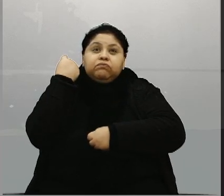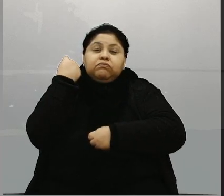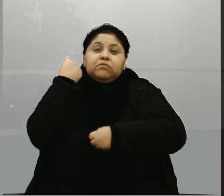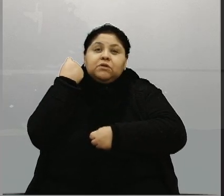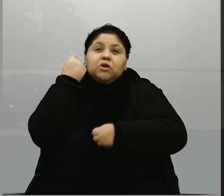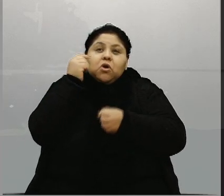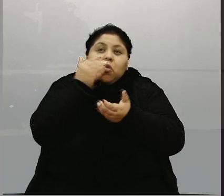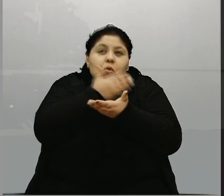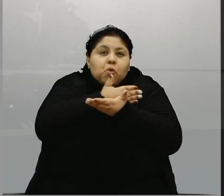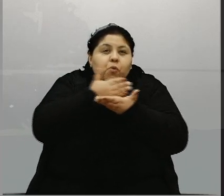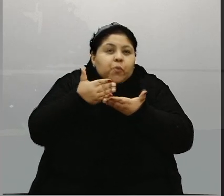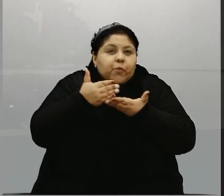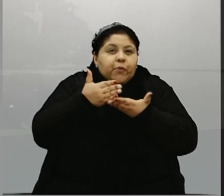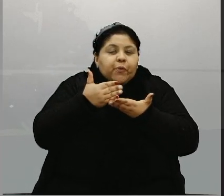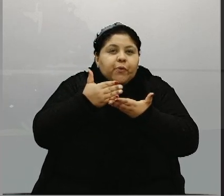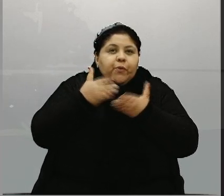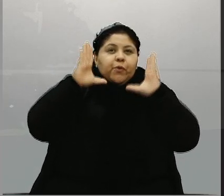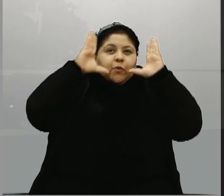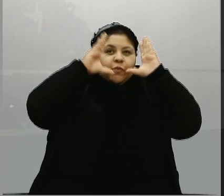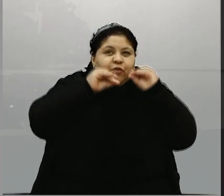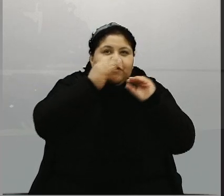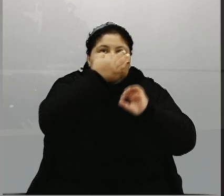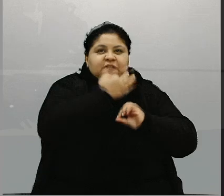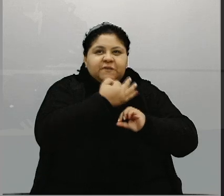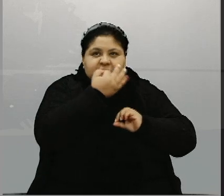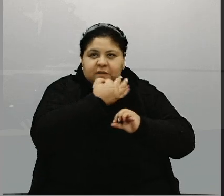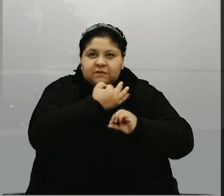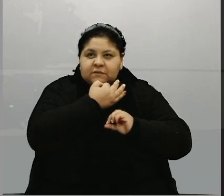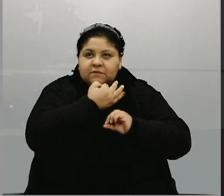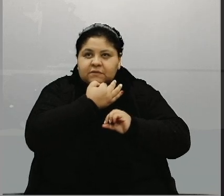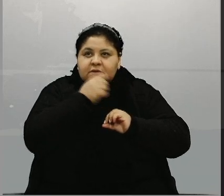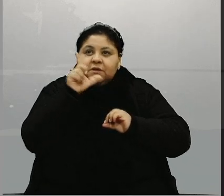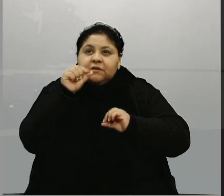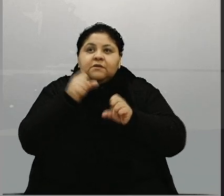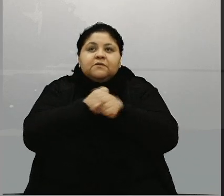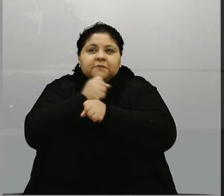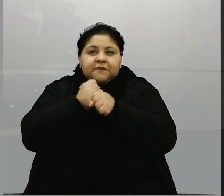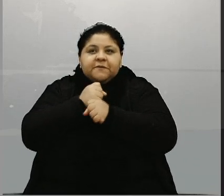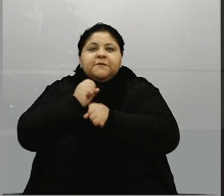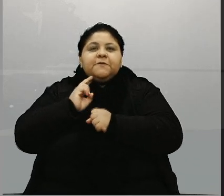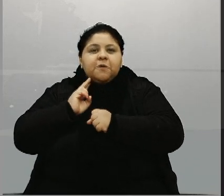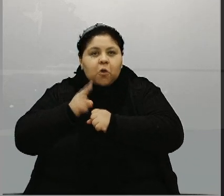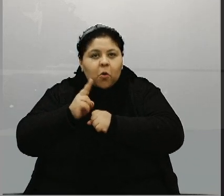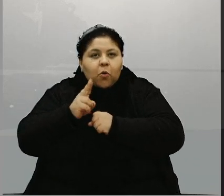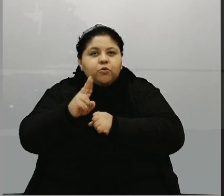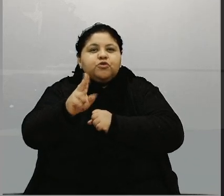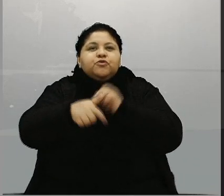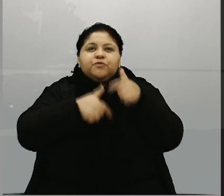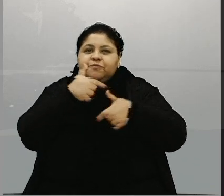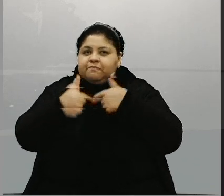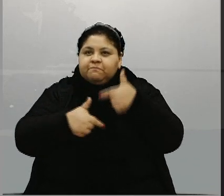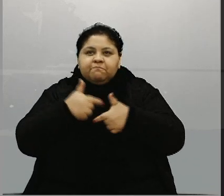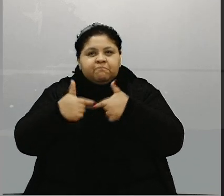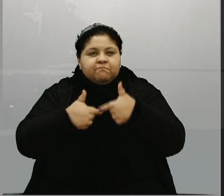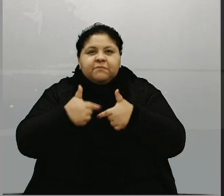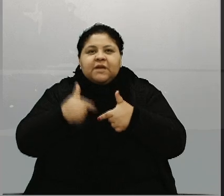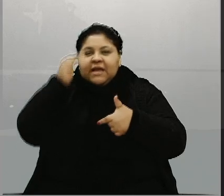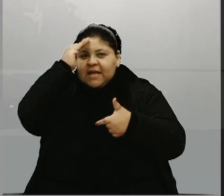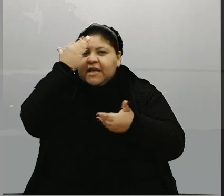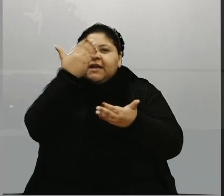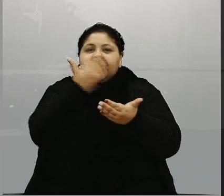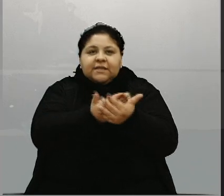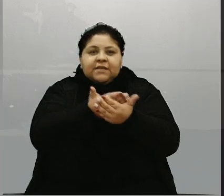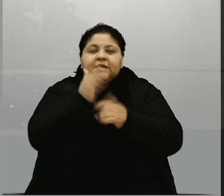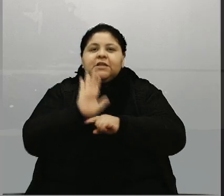dos olhos. Nós começamos nas Noites de Caxias e há 10 anos nós continuamos com esse trabalho sem interromper, porque cremos que a